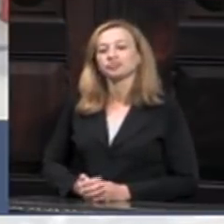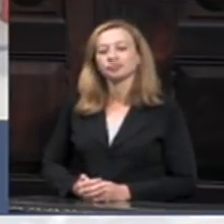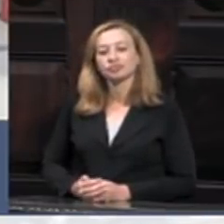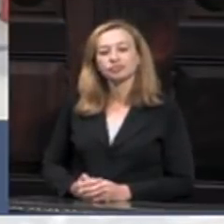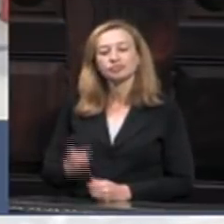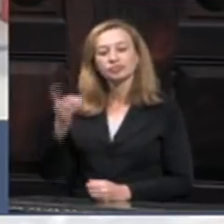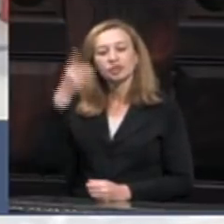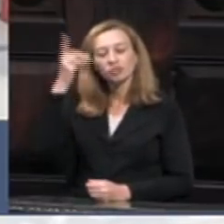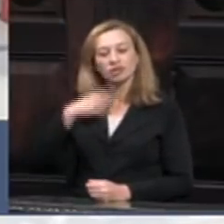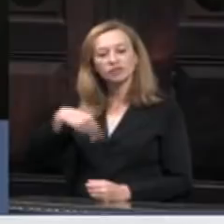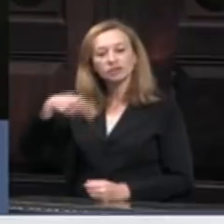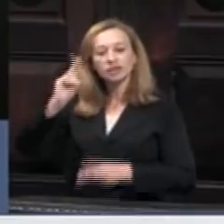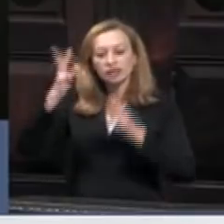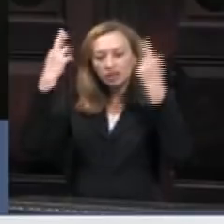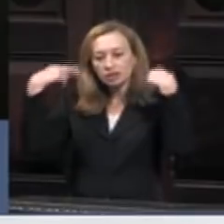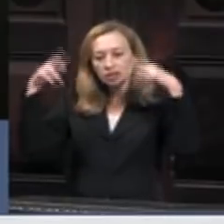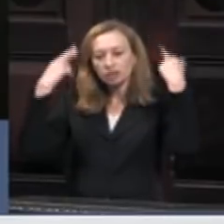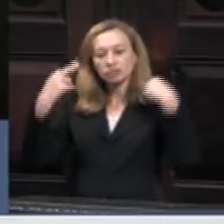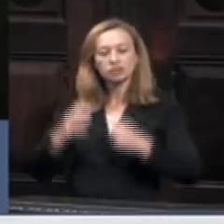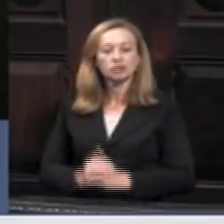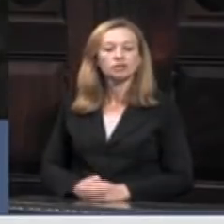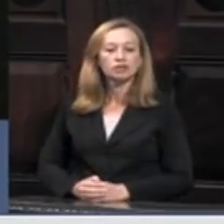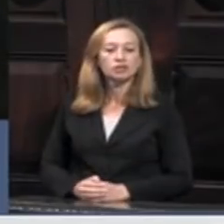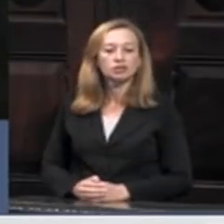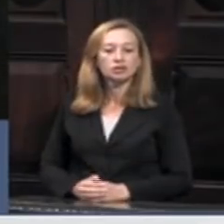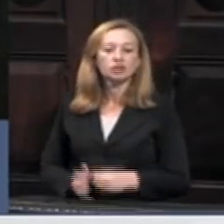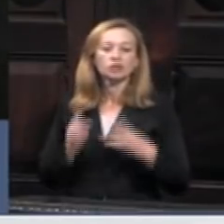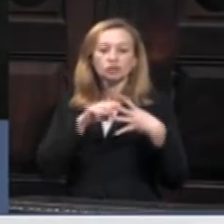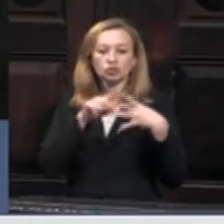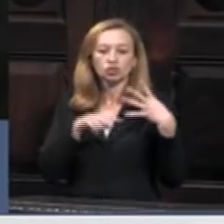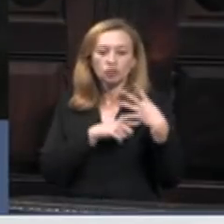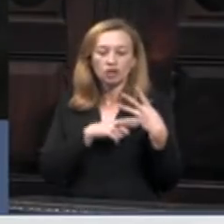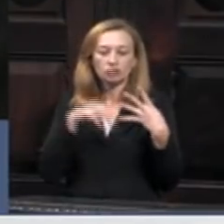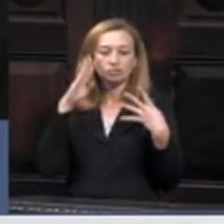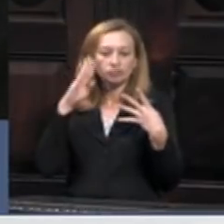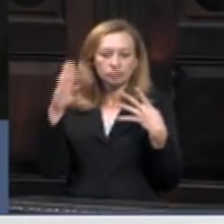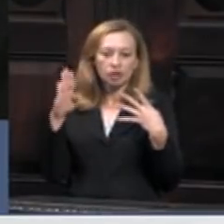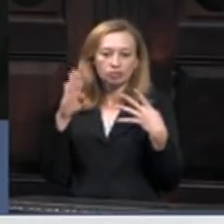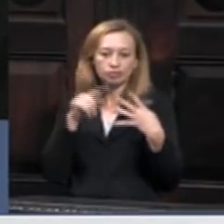Deputado Valder Carneiro. No caso dos 4 destaques